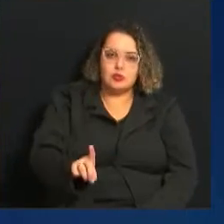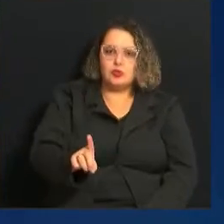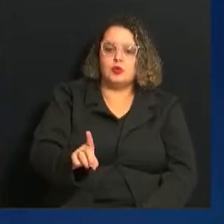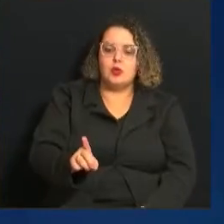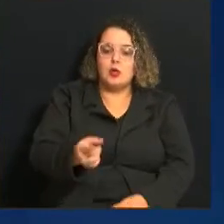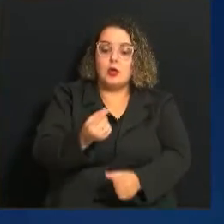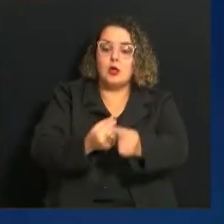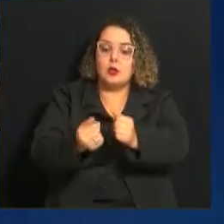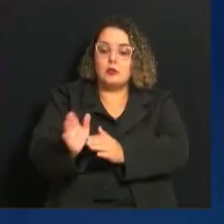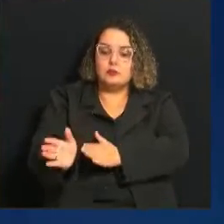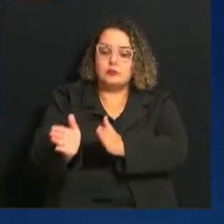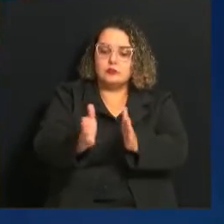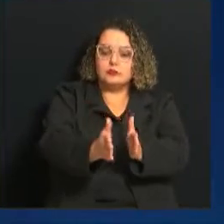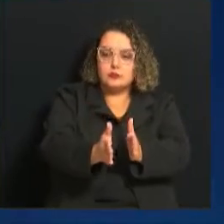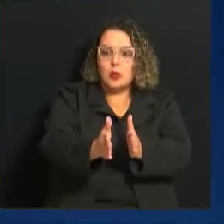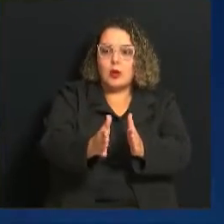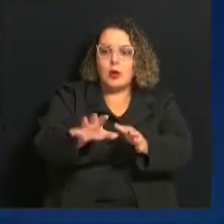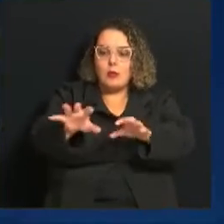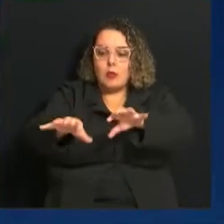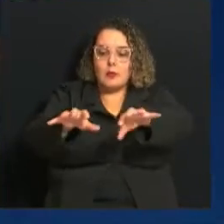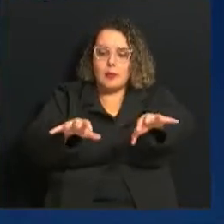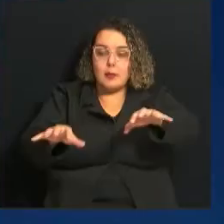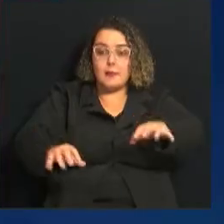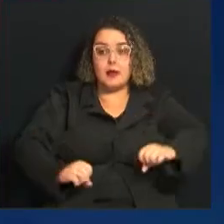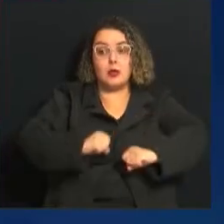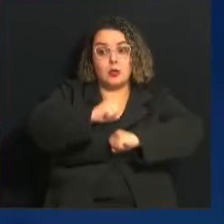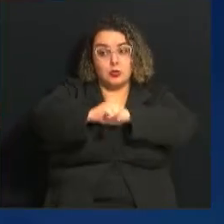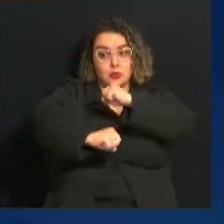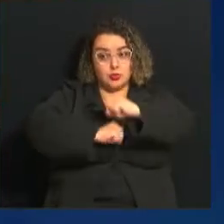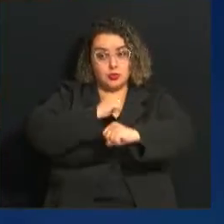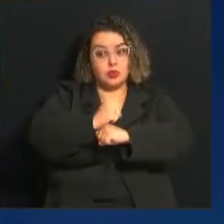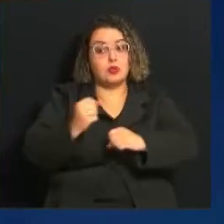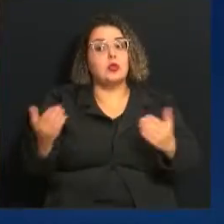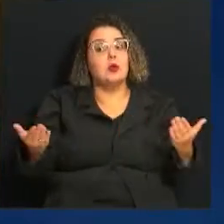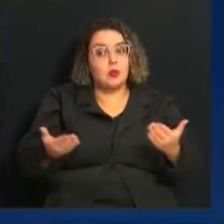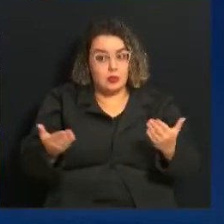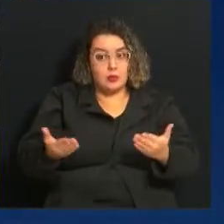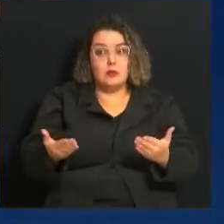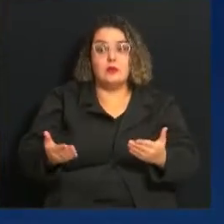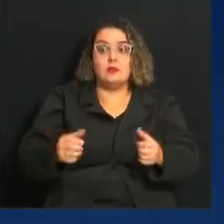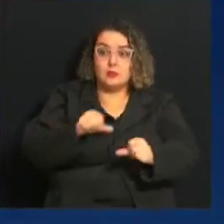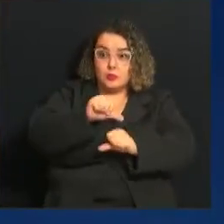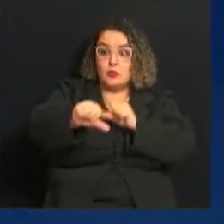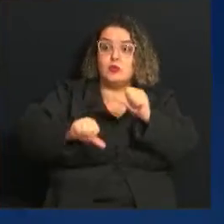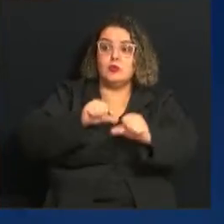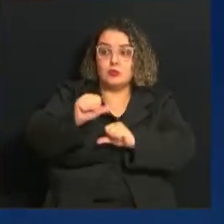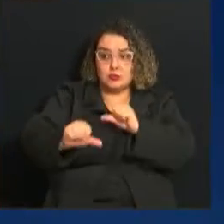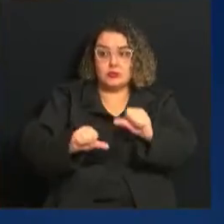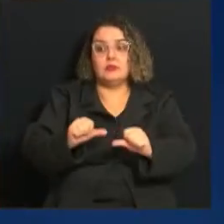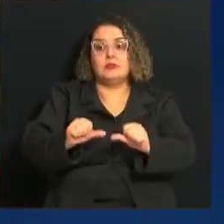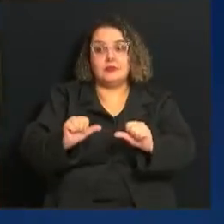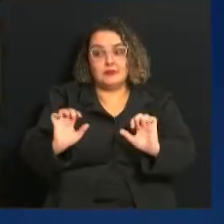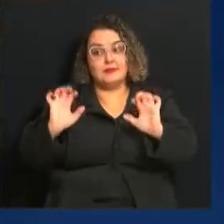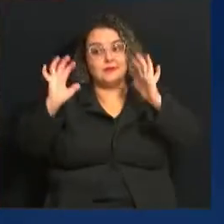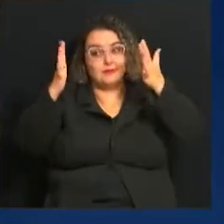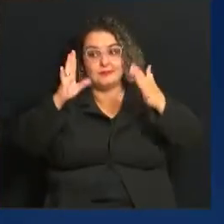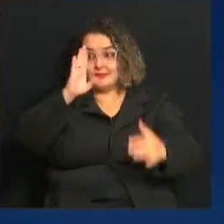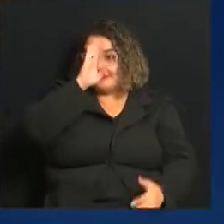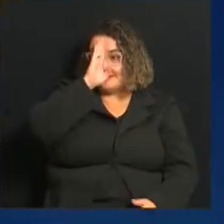na cidade. E o Giro Ambiental de hoje traz as mudanças climáticas diretamente